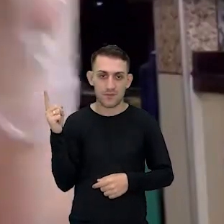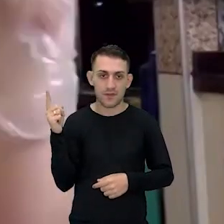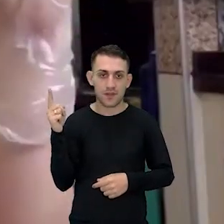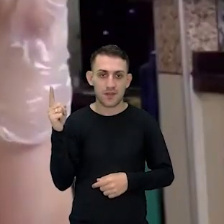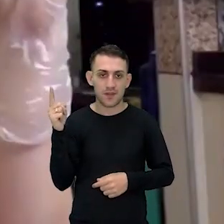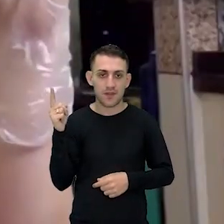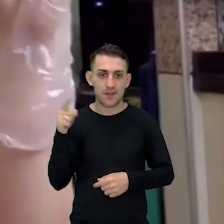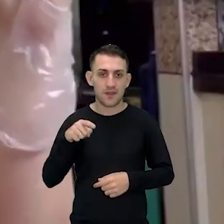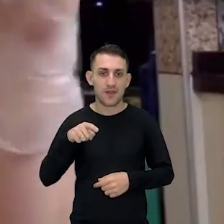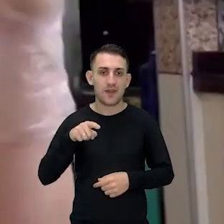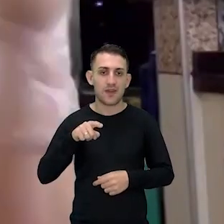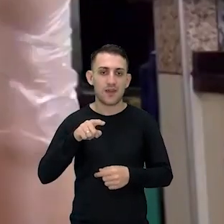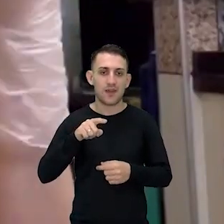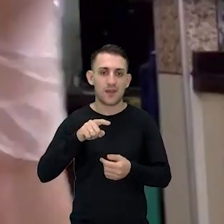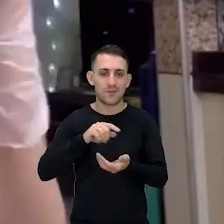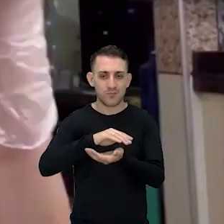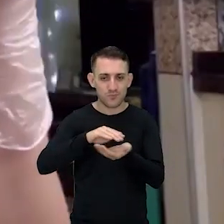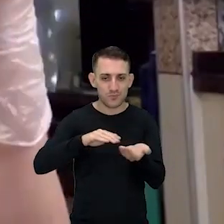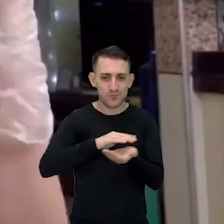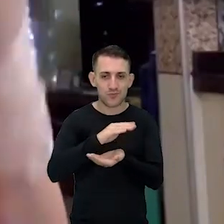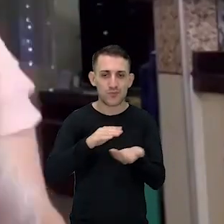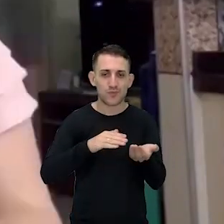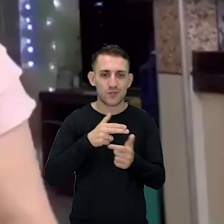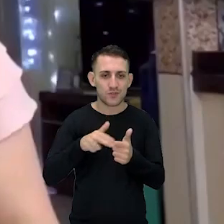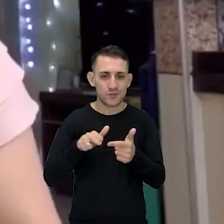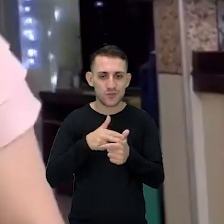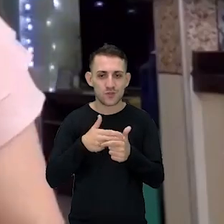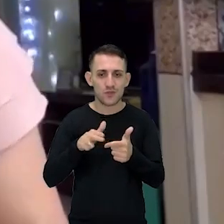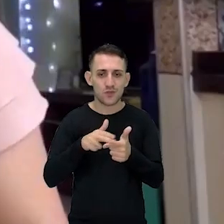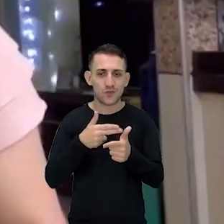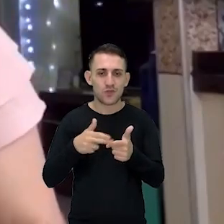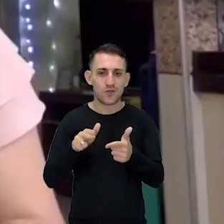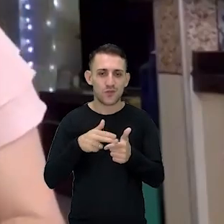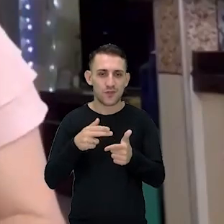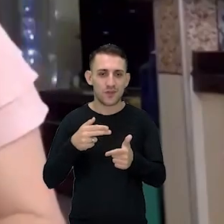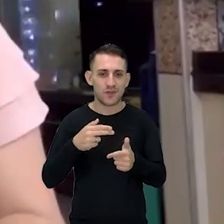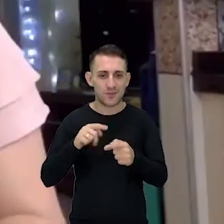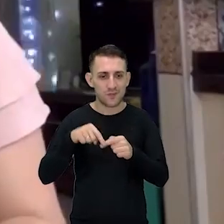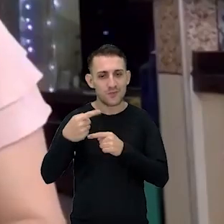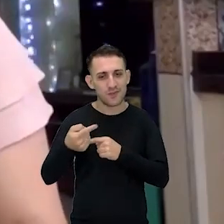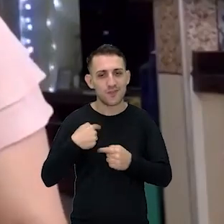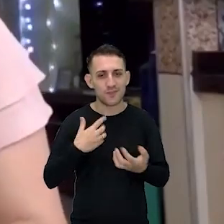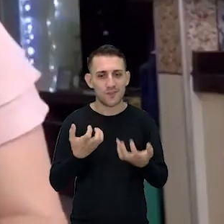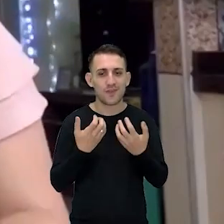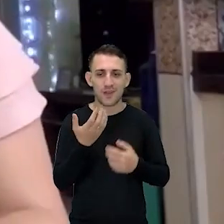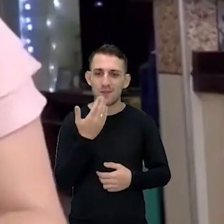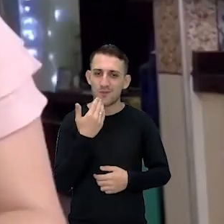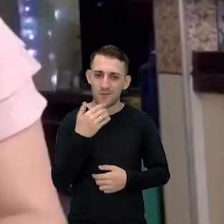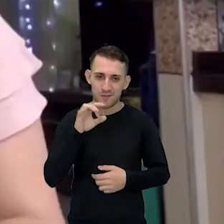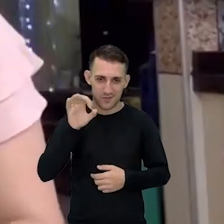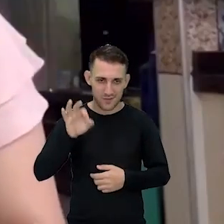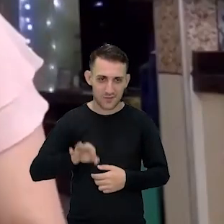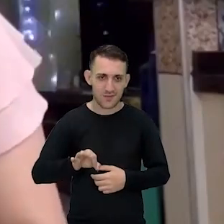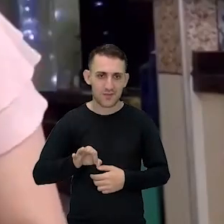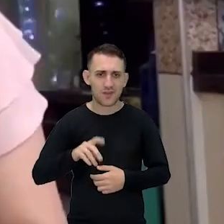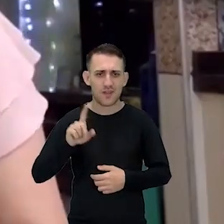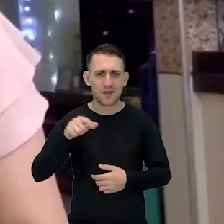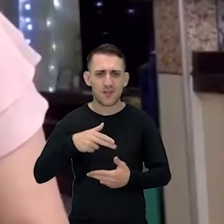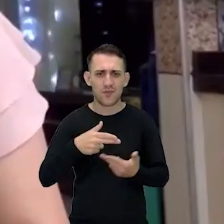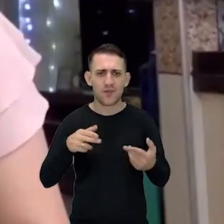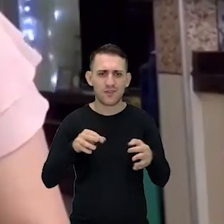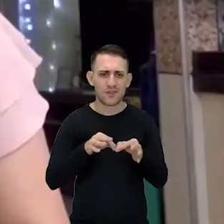aqui são brigadeiros, tá? Por isso que eu coloquei a luva, porque eu pretendo comê-los depois. Então, é uma coisa